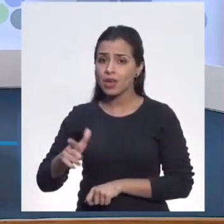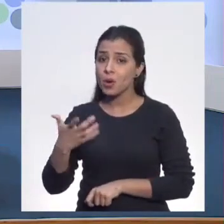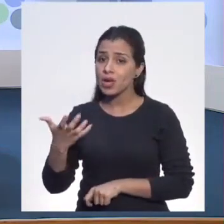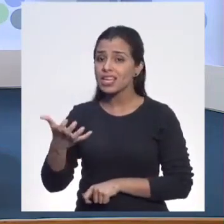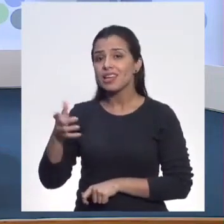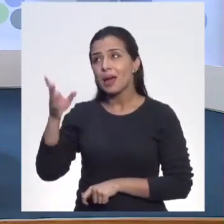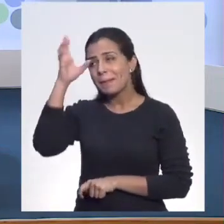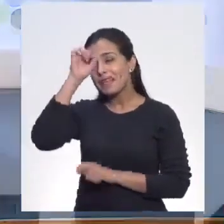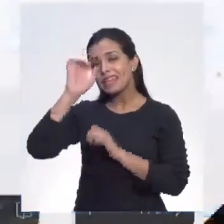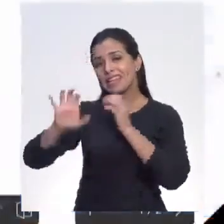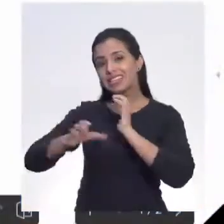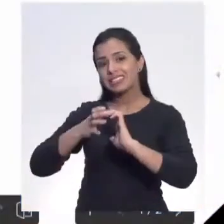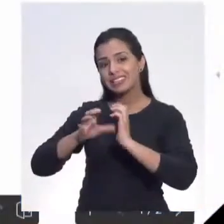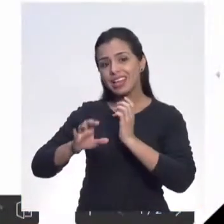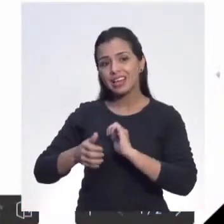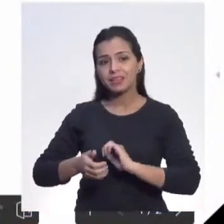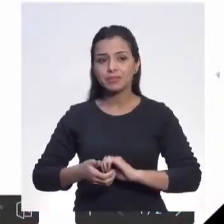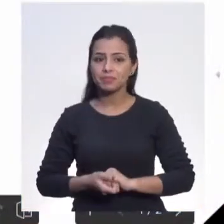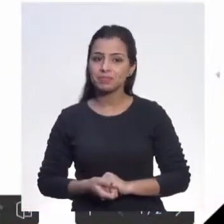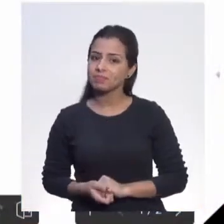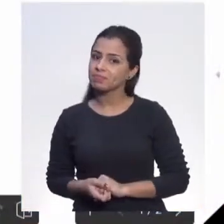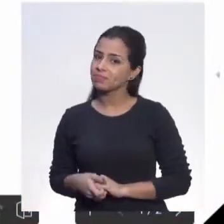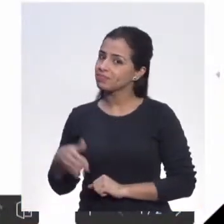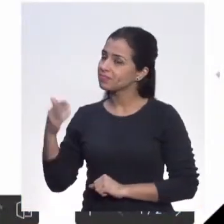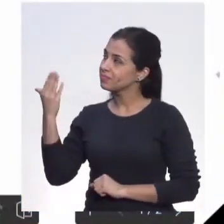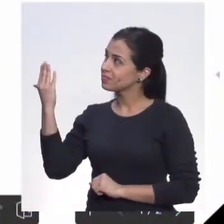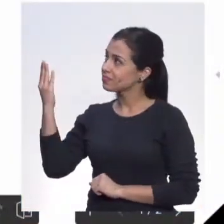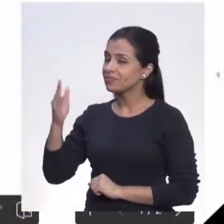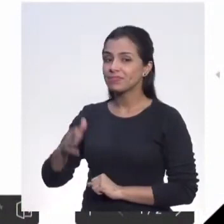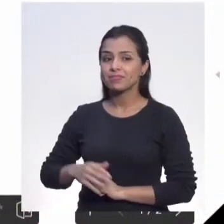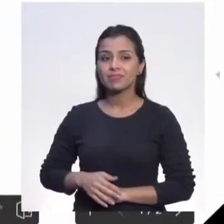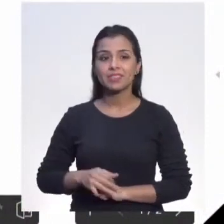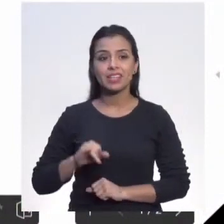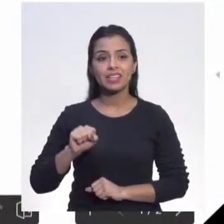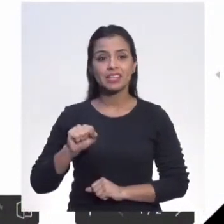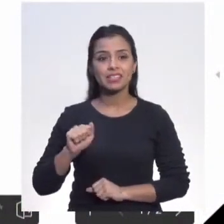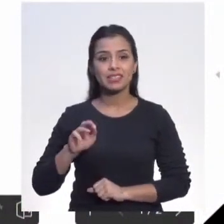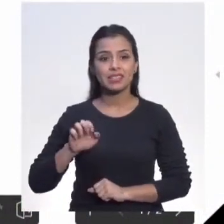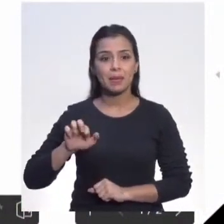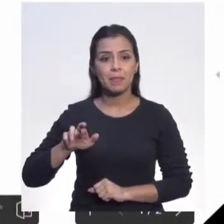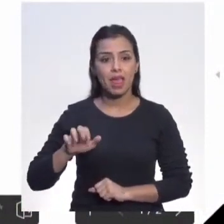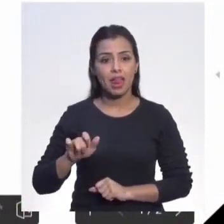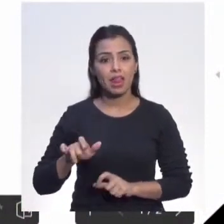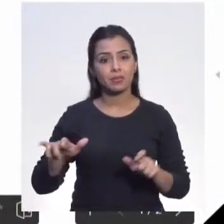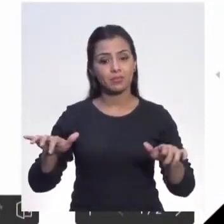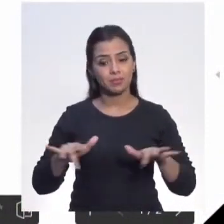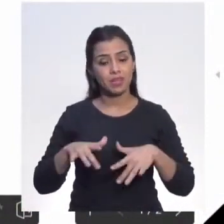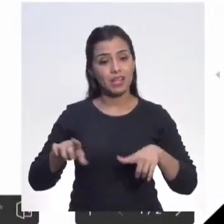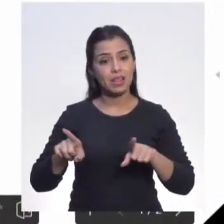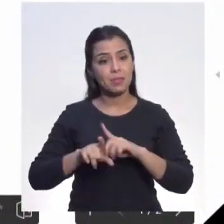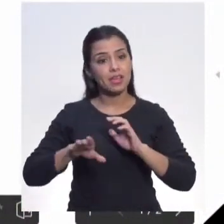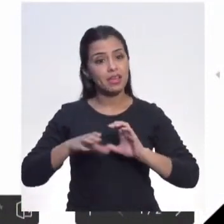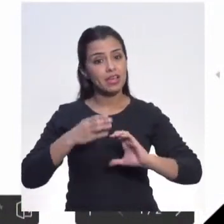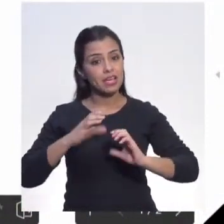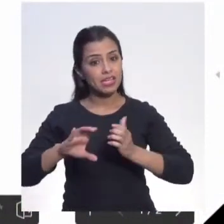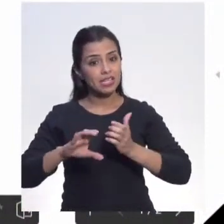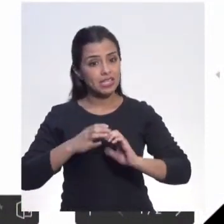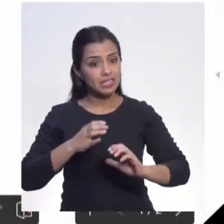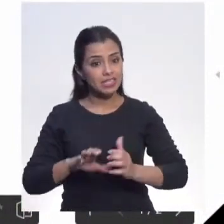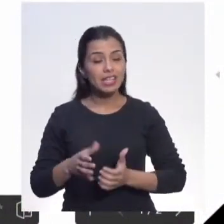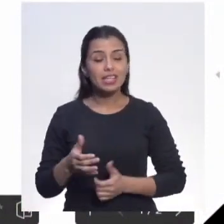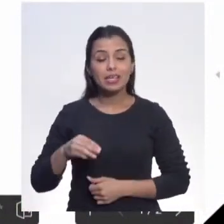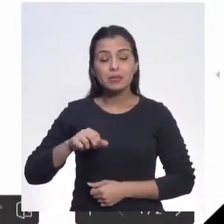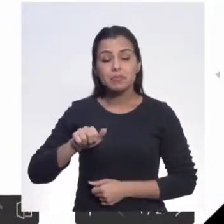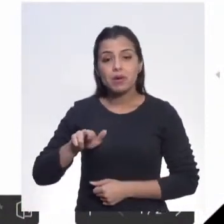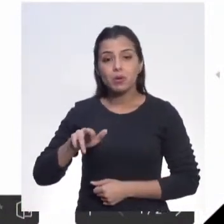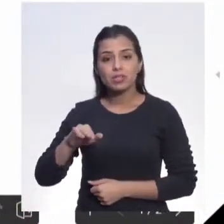Kemily, cantar. A Isabela toca teclado e canta. E o Maurício gostaria de ser um cantor americano